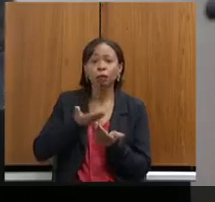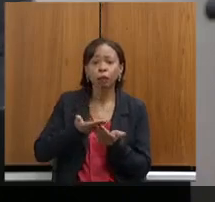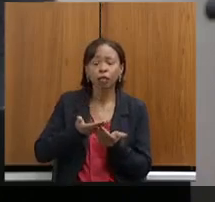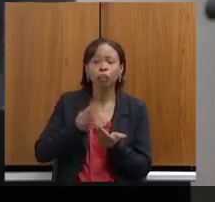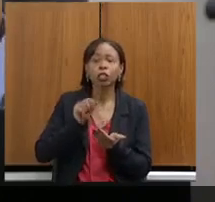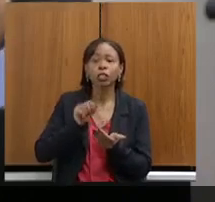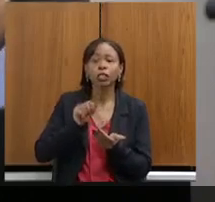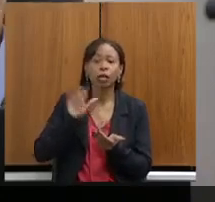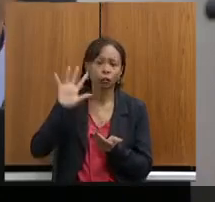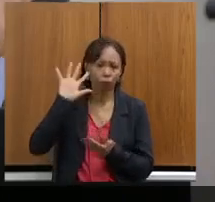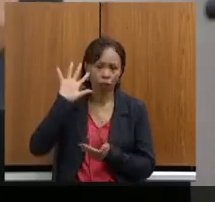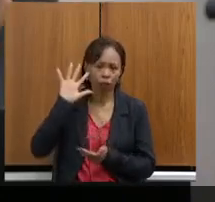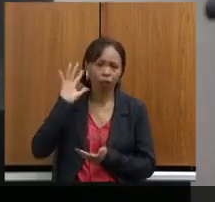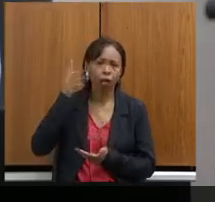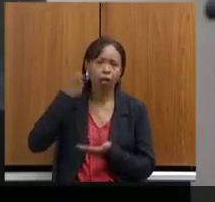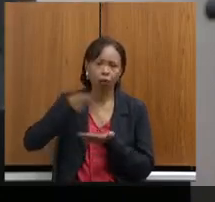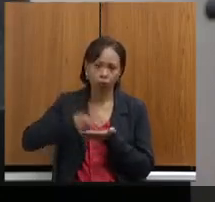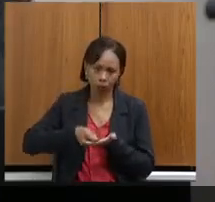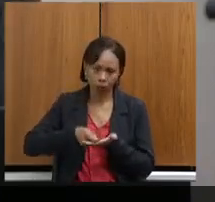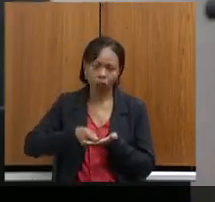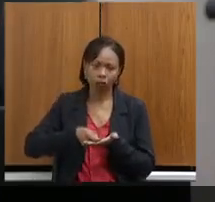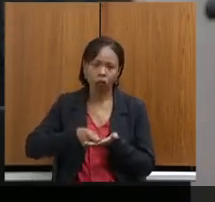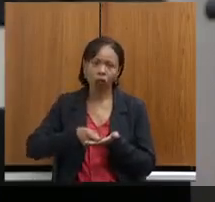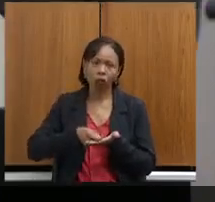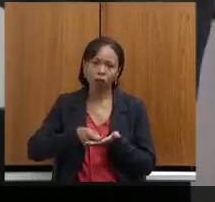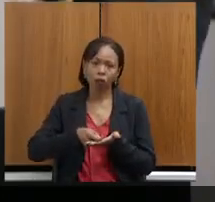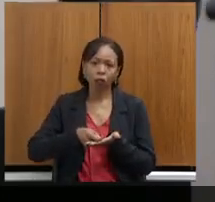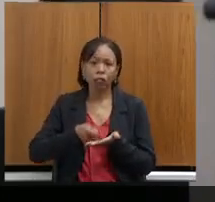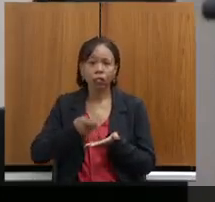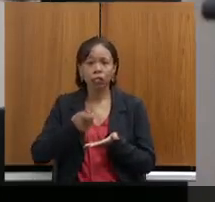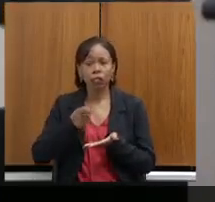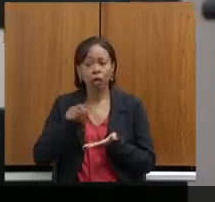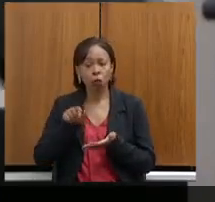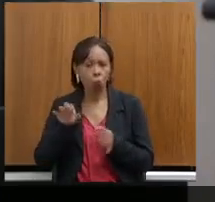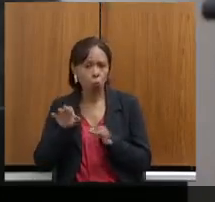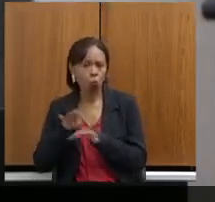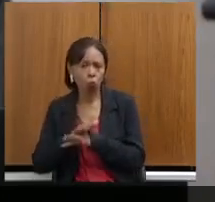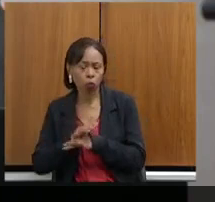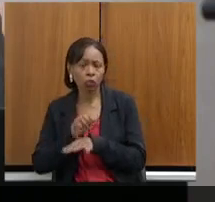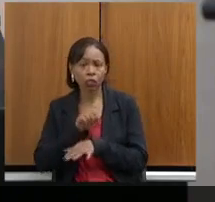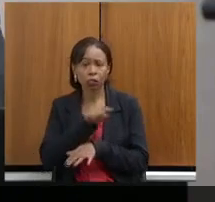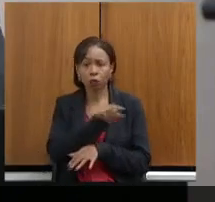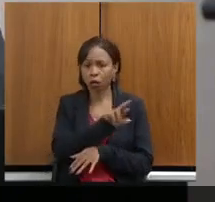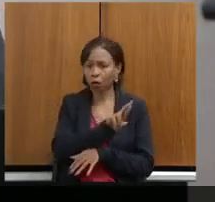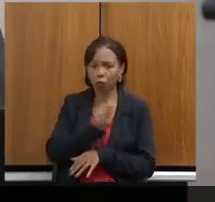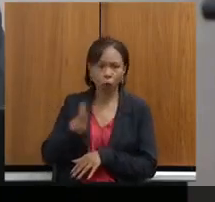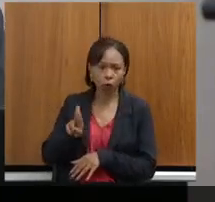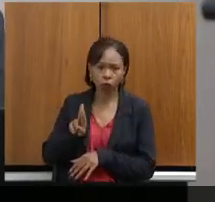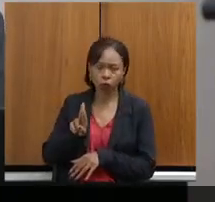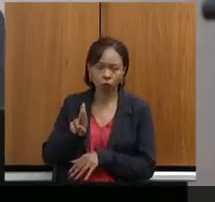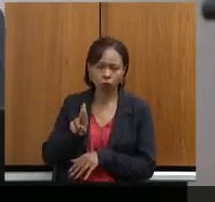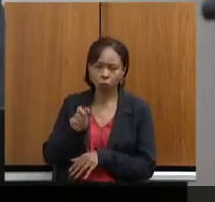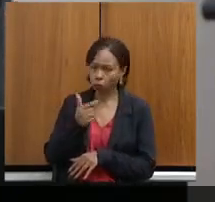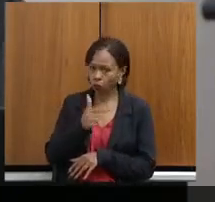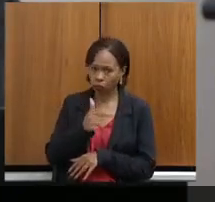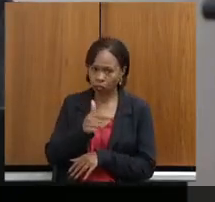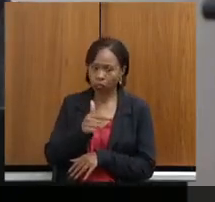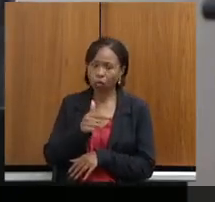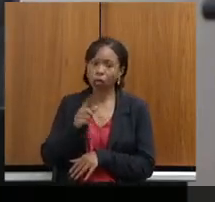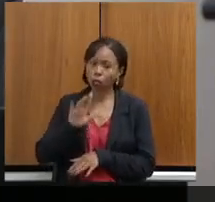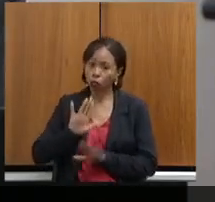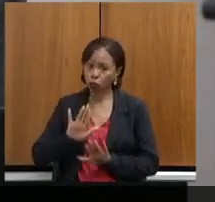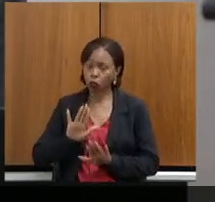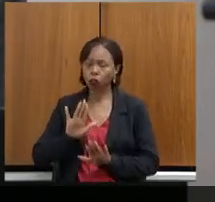providências para que eles ficam depois formalizados caso o seu não consigo fazer a resposta Nós estamos tomando aqui o que e